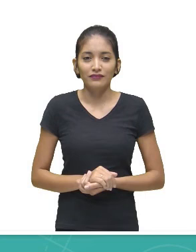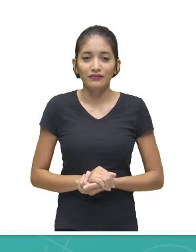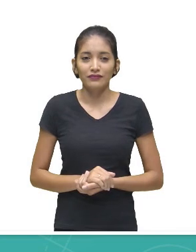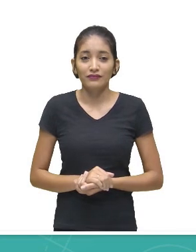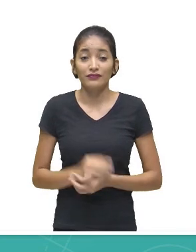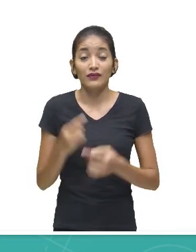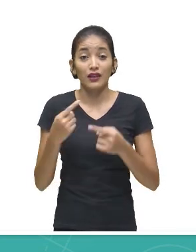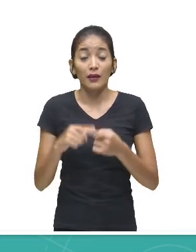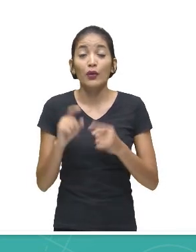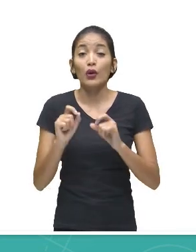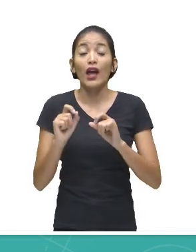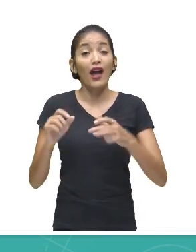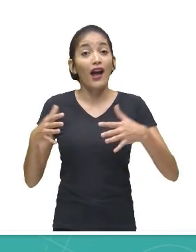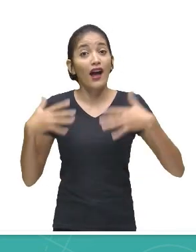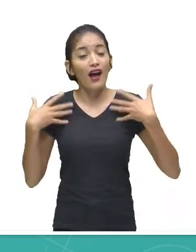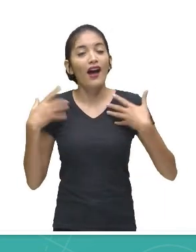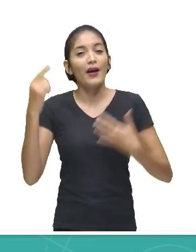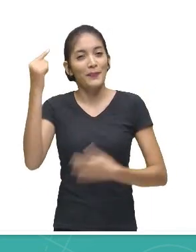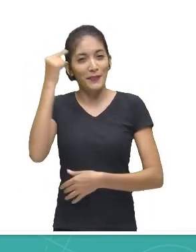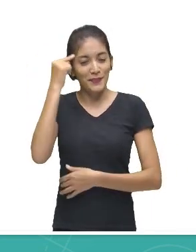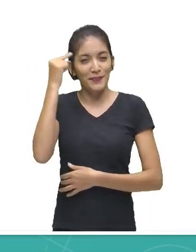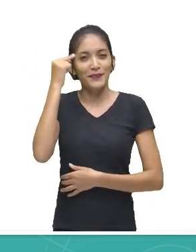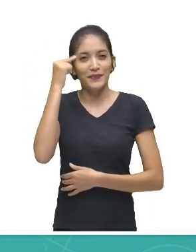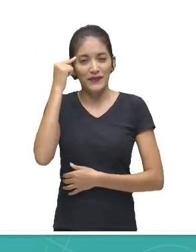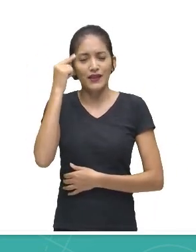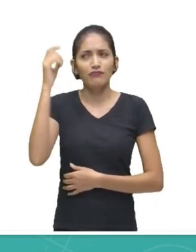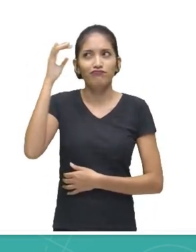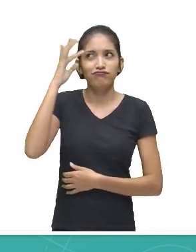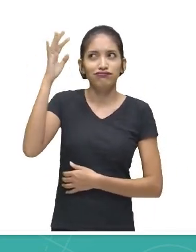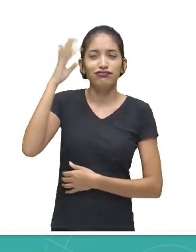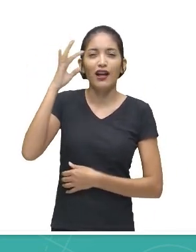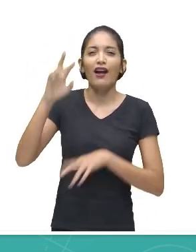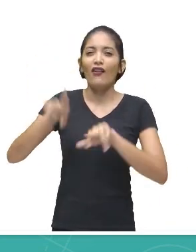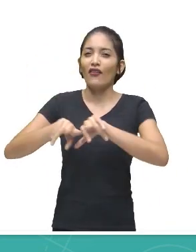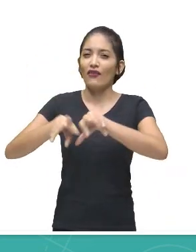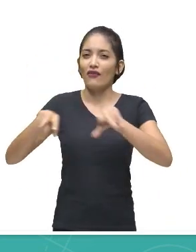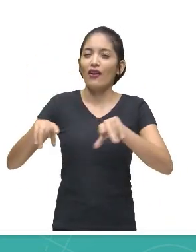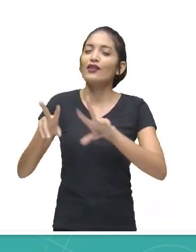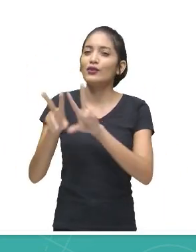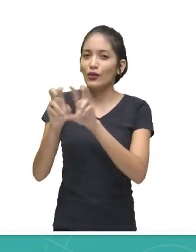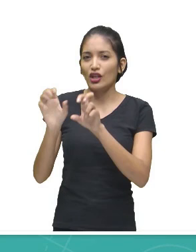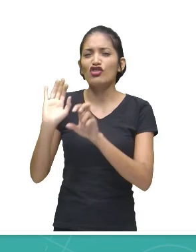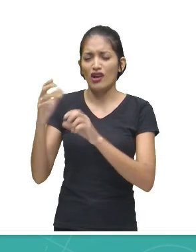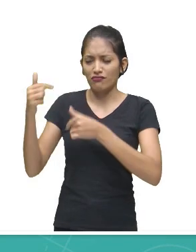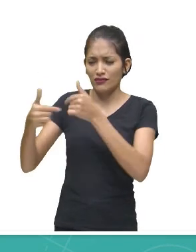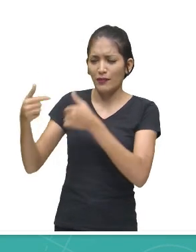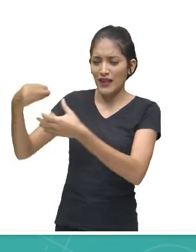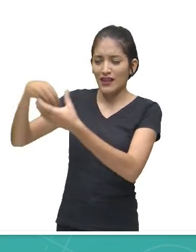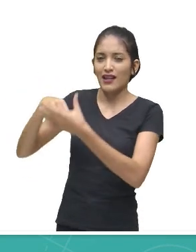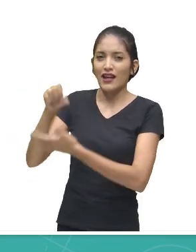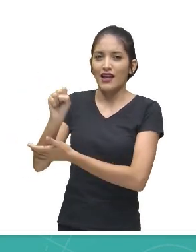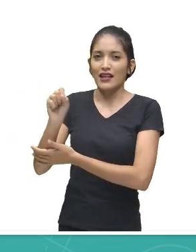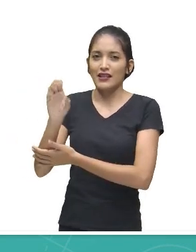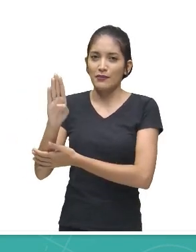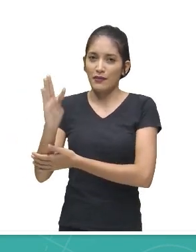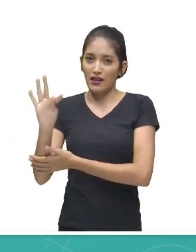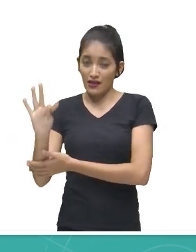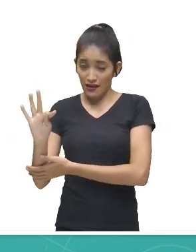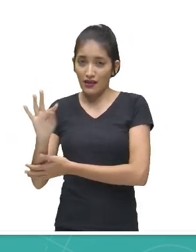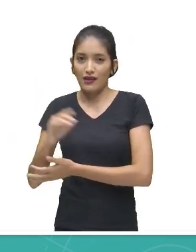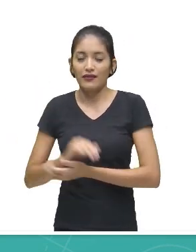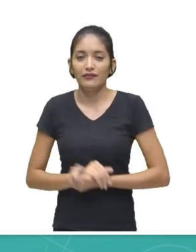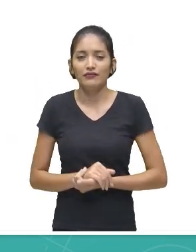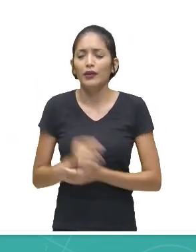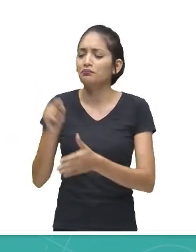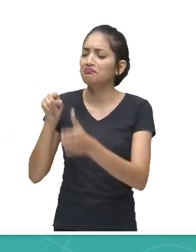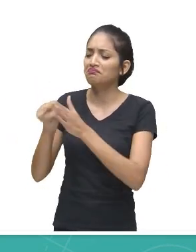uma supressão de pensamento, né? Ele imaginou coisa a respeito dele, já que ele trabalha no SBT, né? Você trabalha no SBT? Fez a